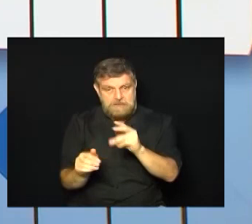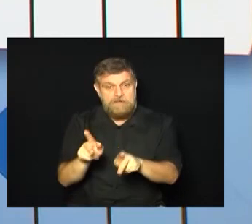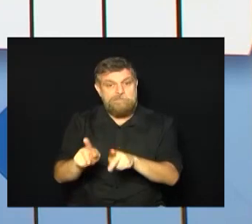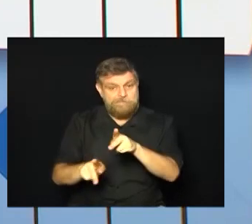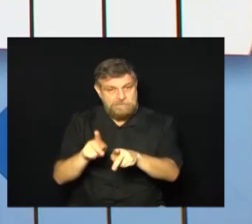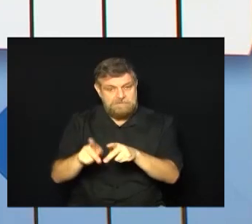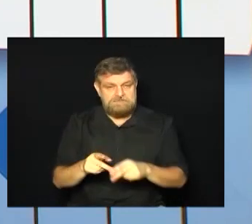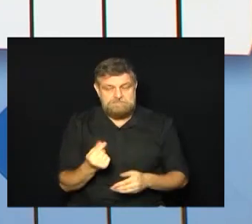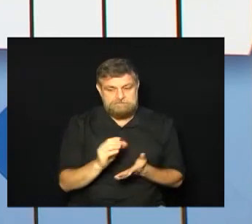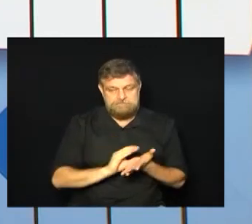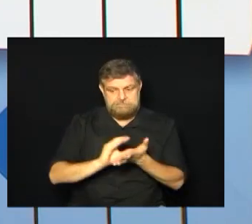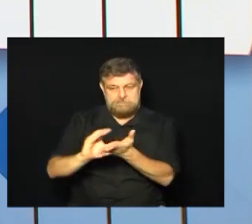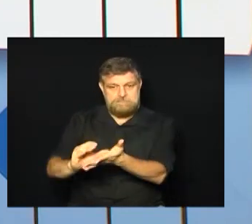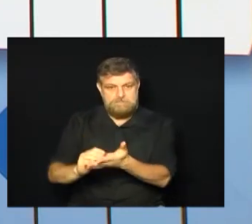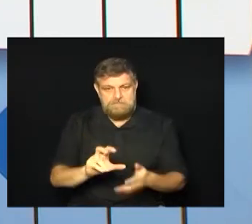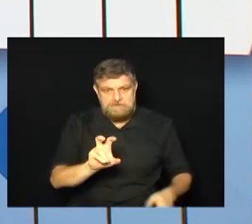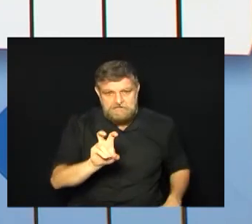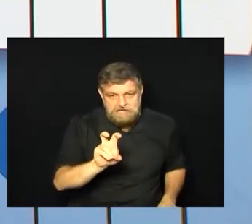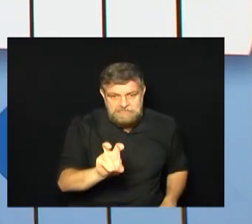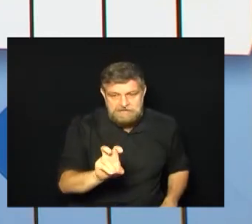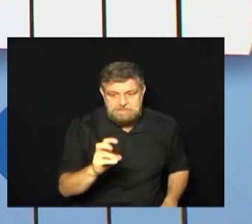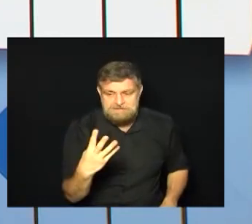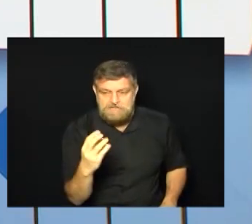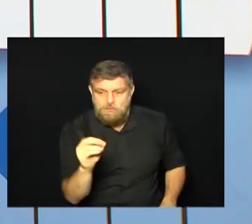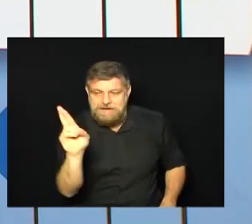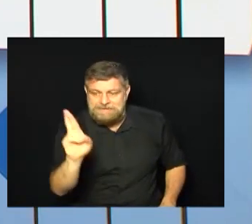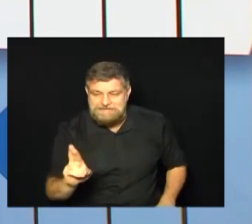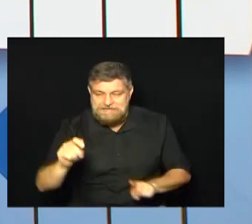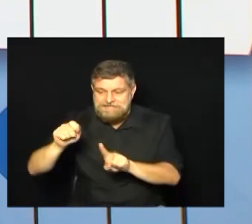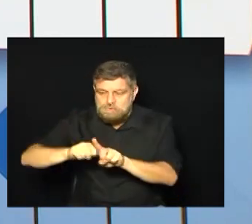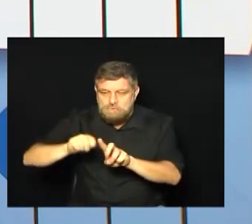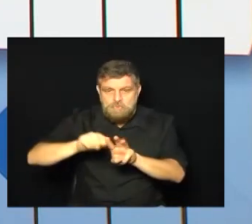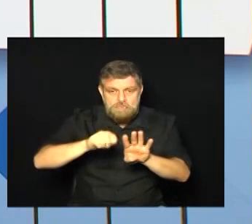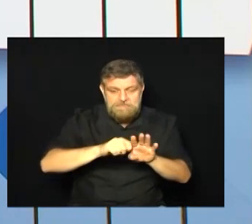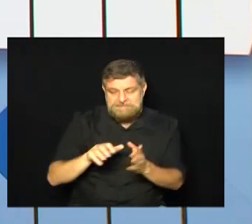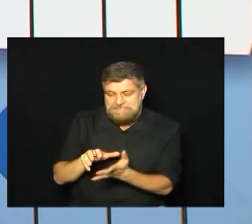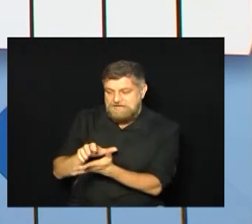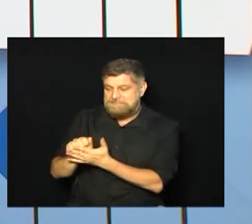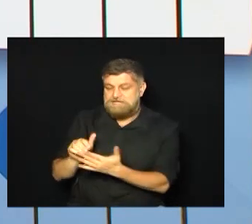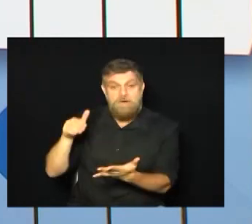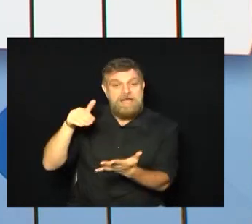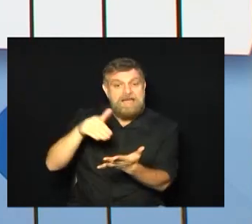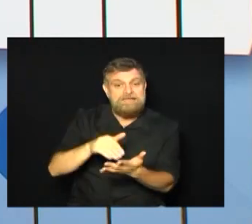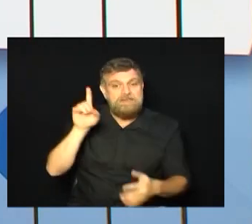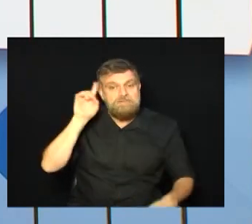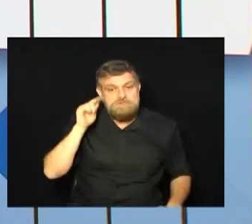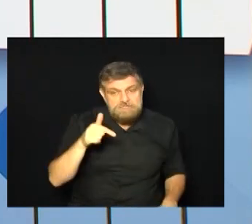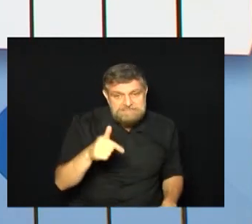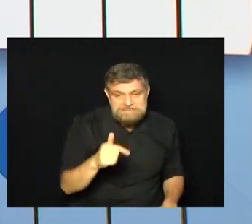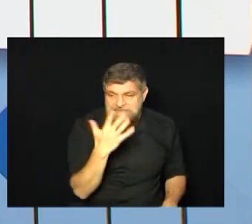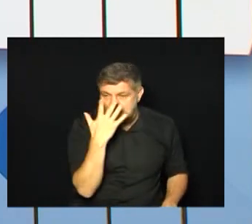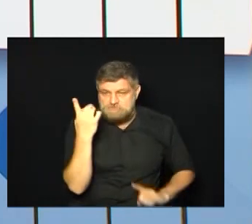A bolsa é no valor de R$ 540 por mês e as inscrições vão até o dia 7 de